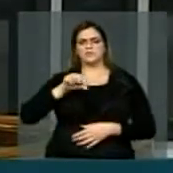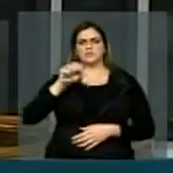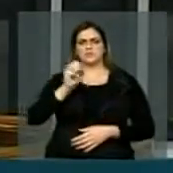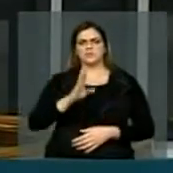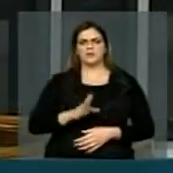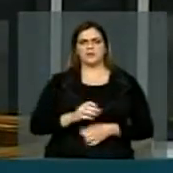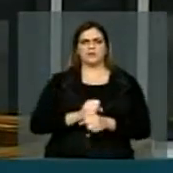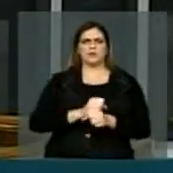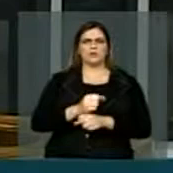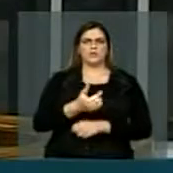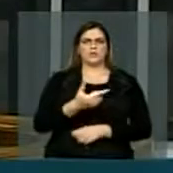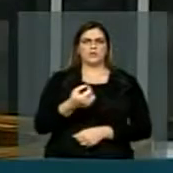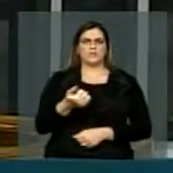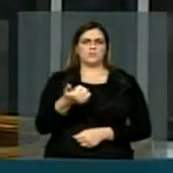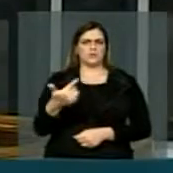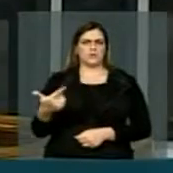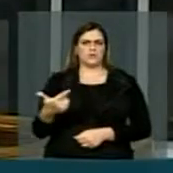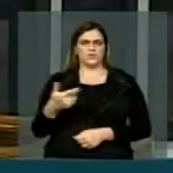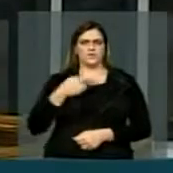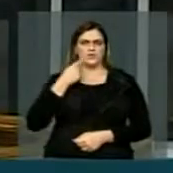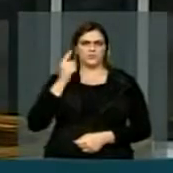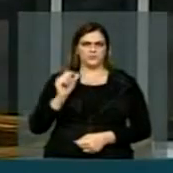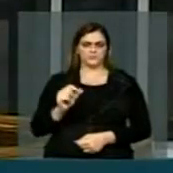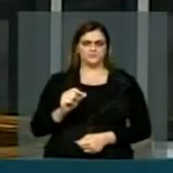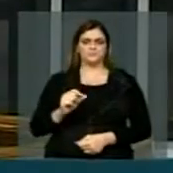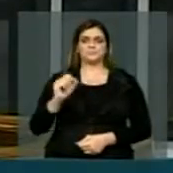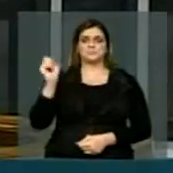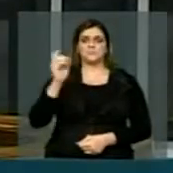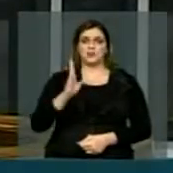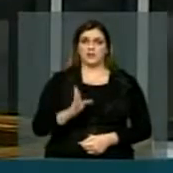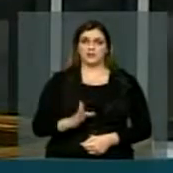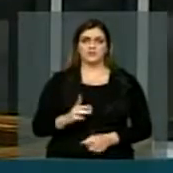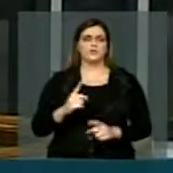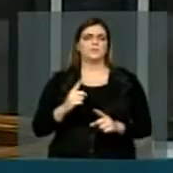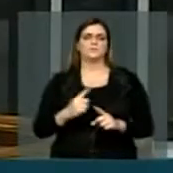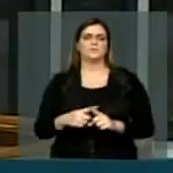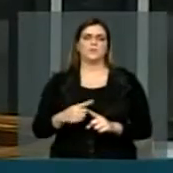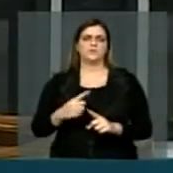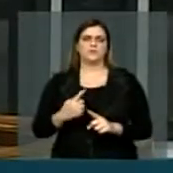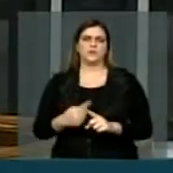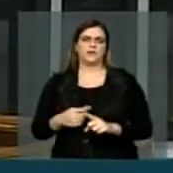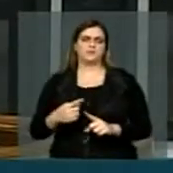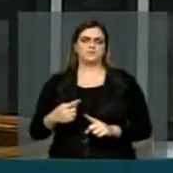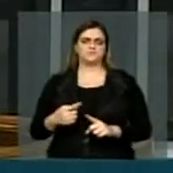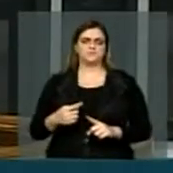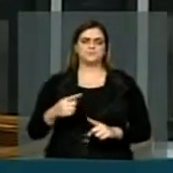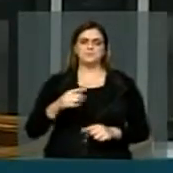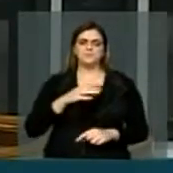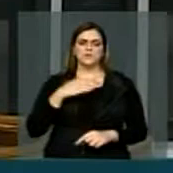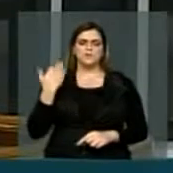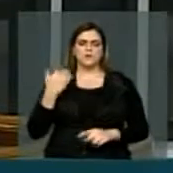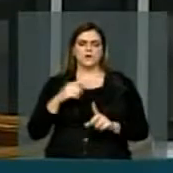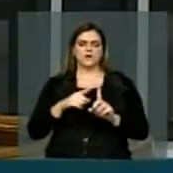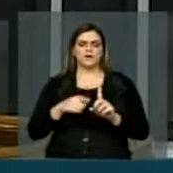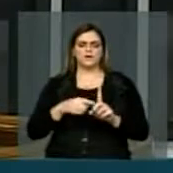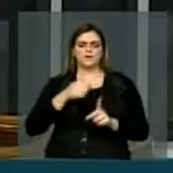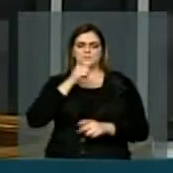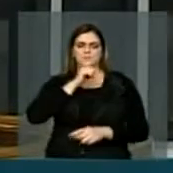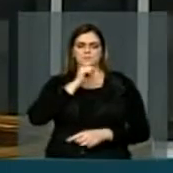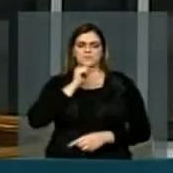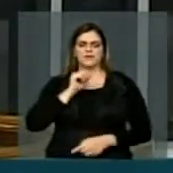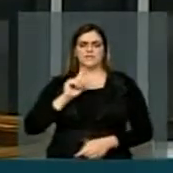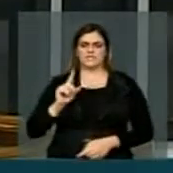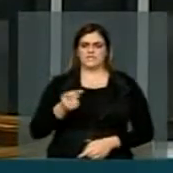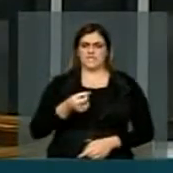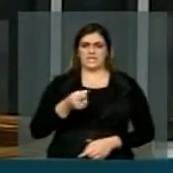já de 2012, coloca que o Brasil, a razão de mortalidade materna por 100